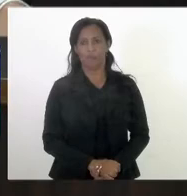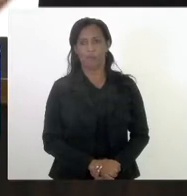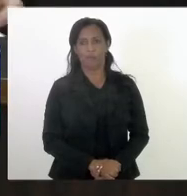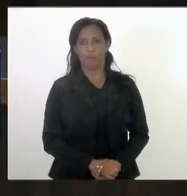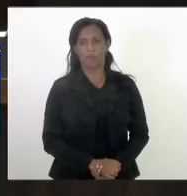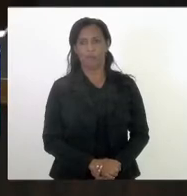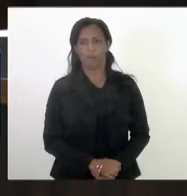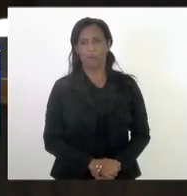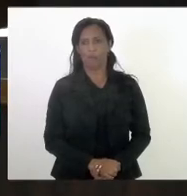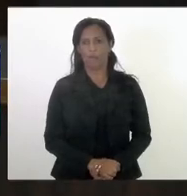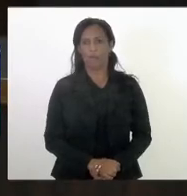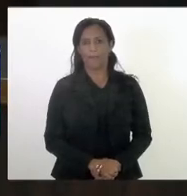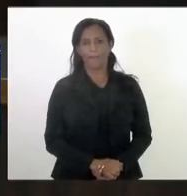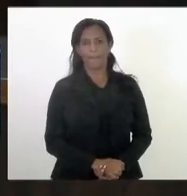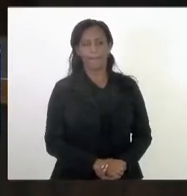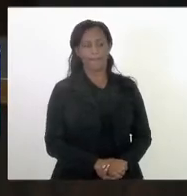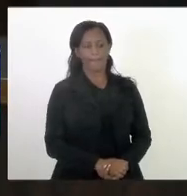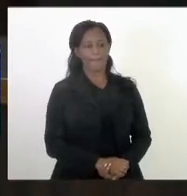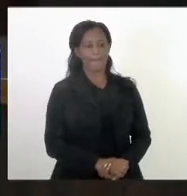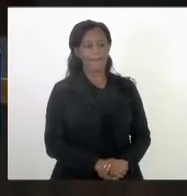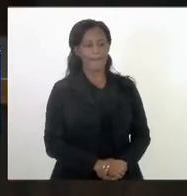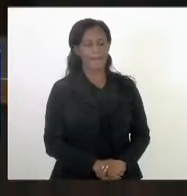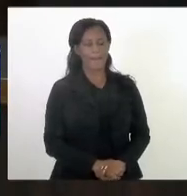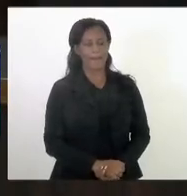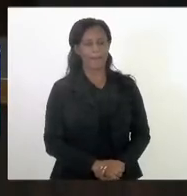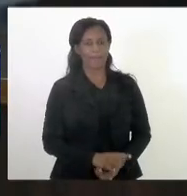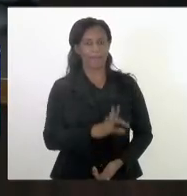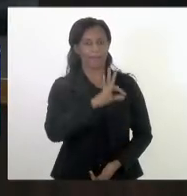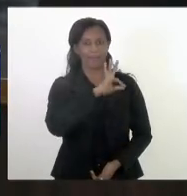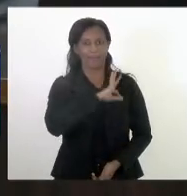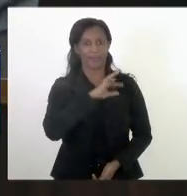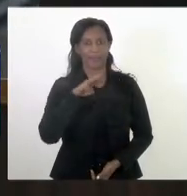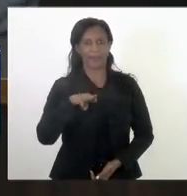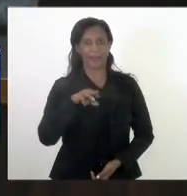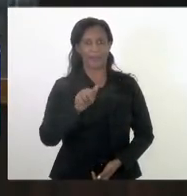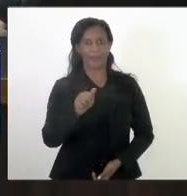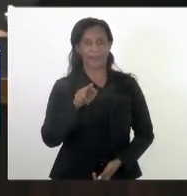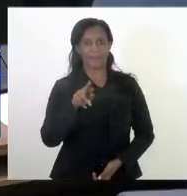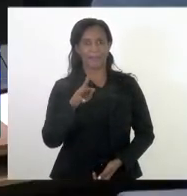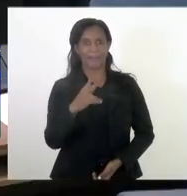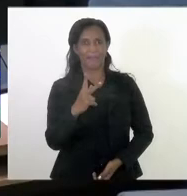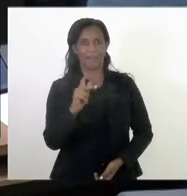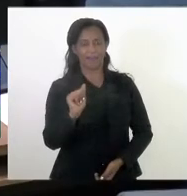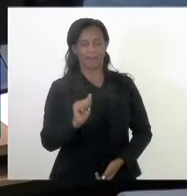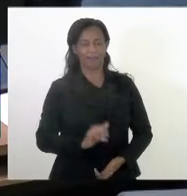Próximo orador inscrito, a deputada Marta Rocha.